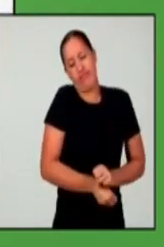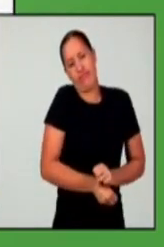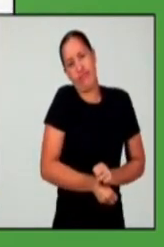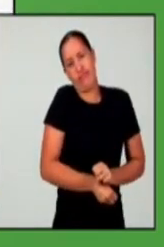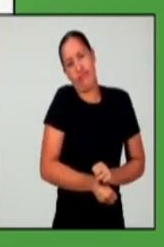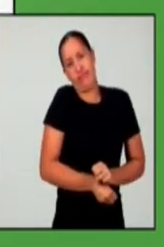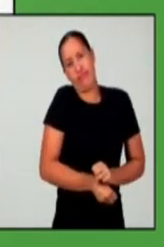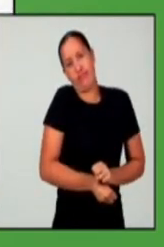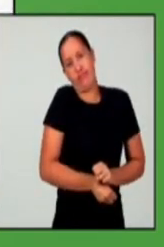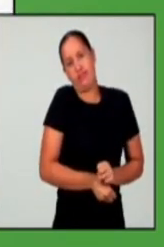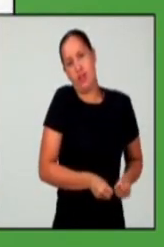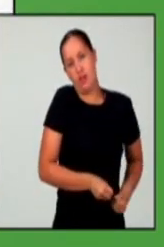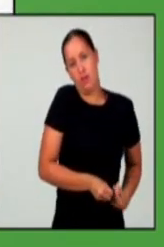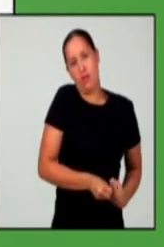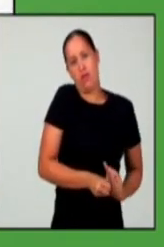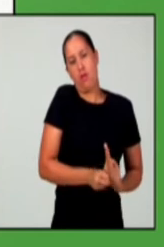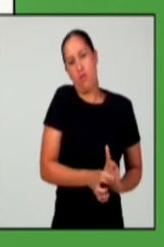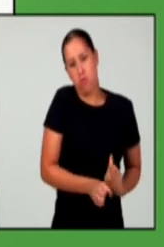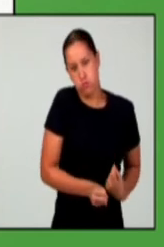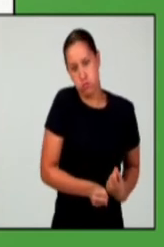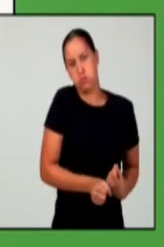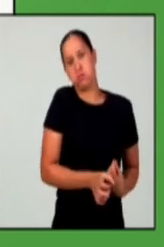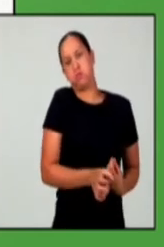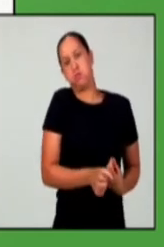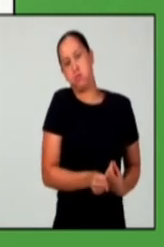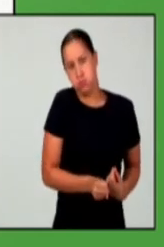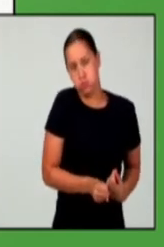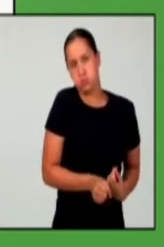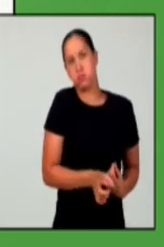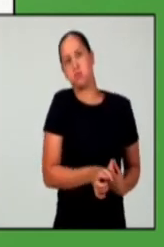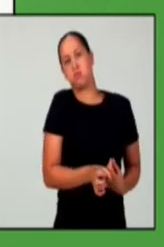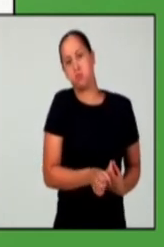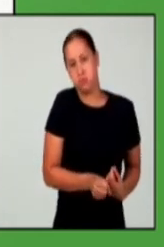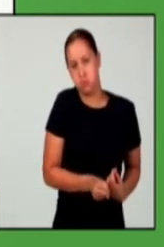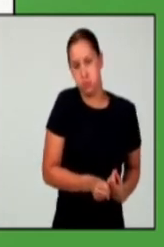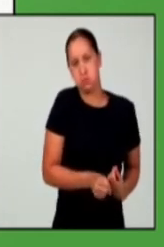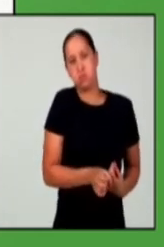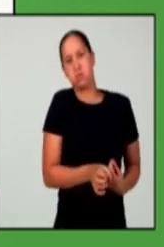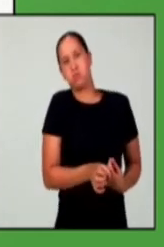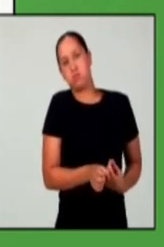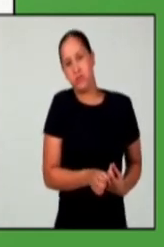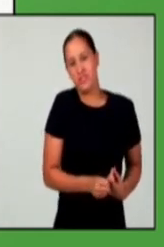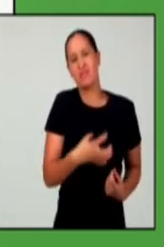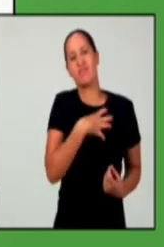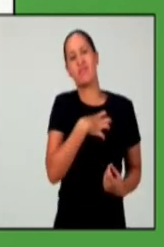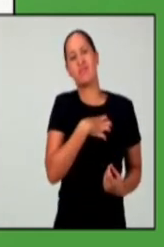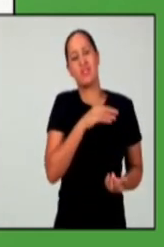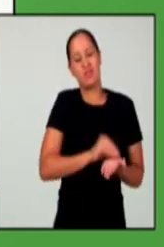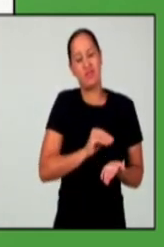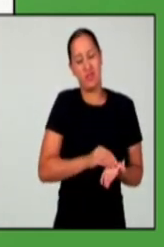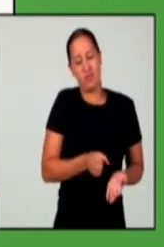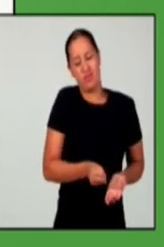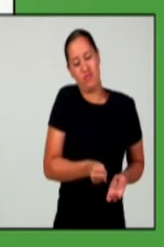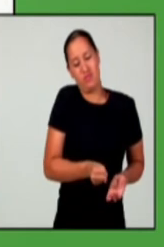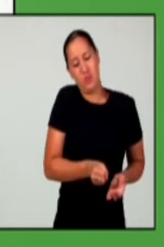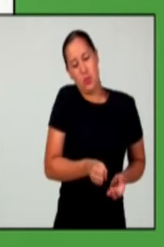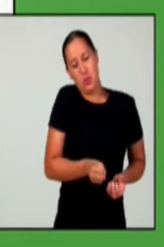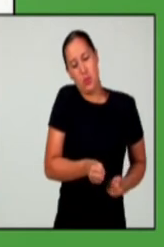sangue acumulado pressiona ainda mais as paredes das veias, que se dilatam. No entanto, as válvulas das veias não aumentam de